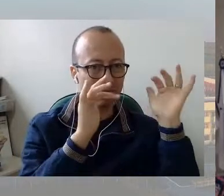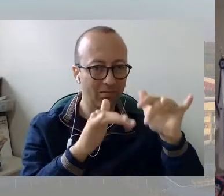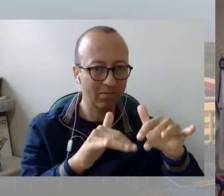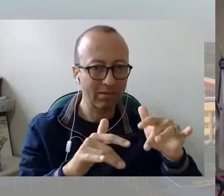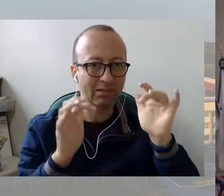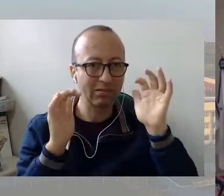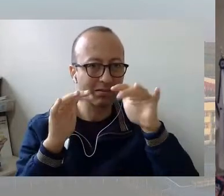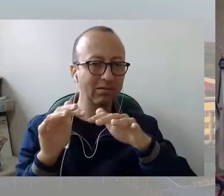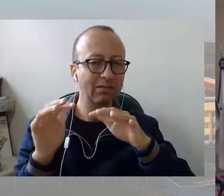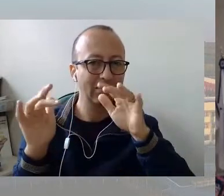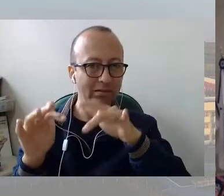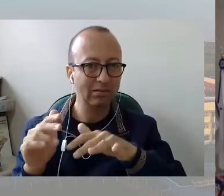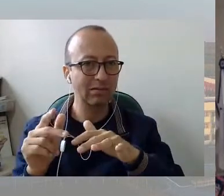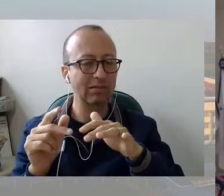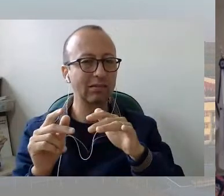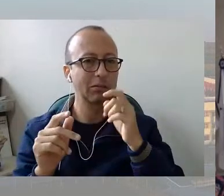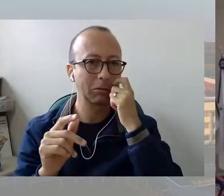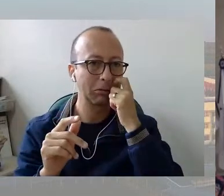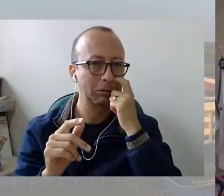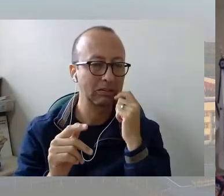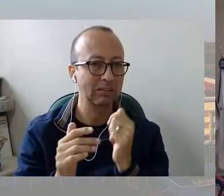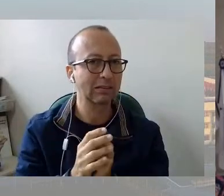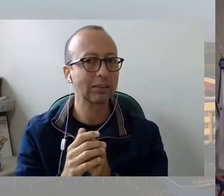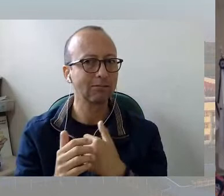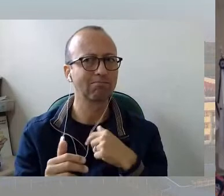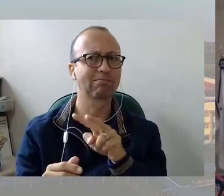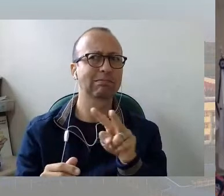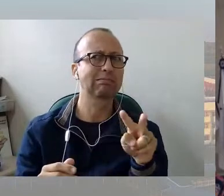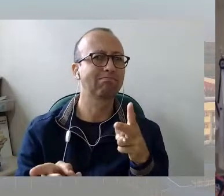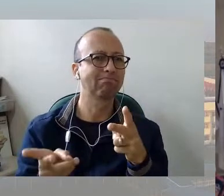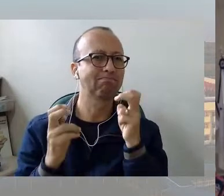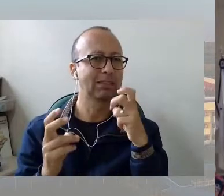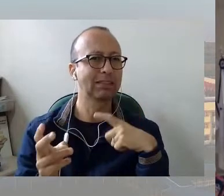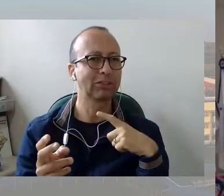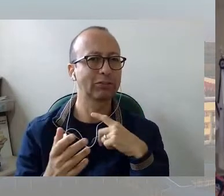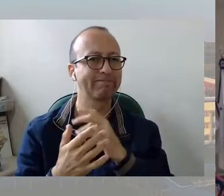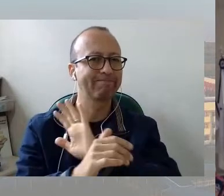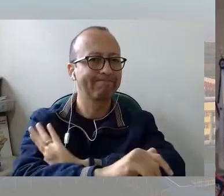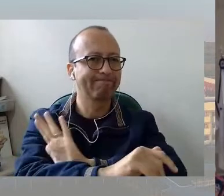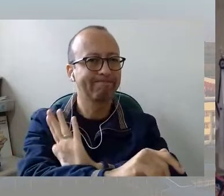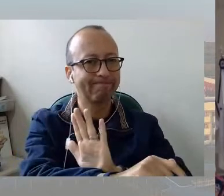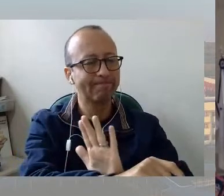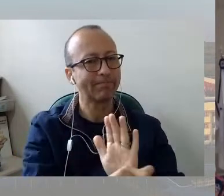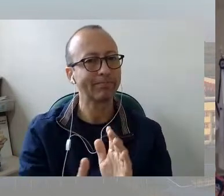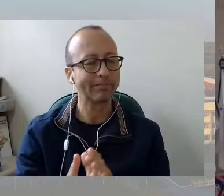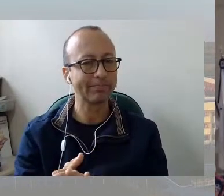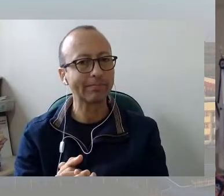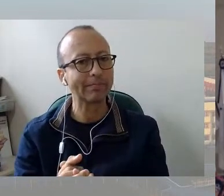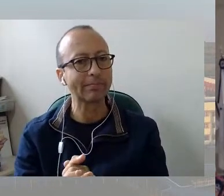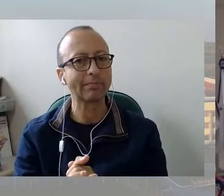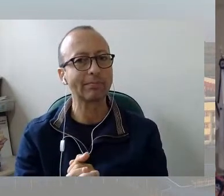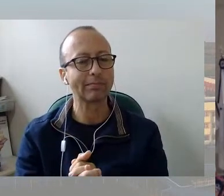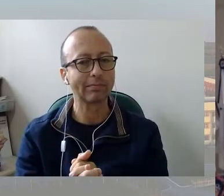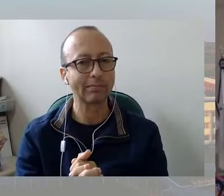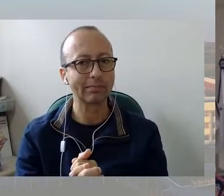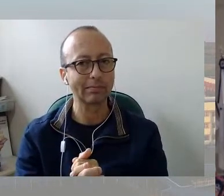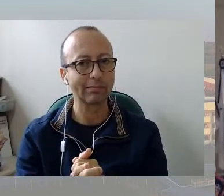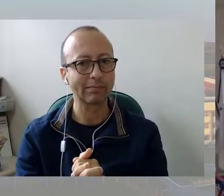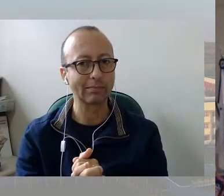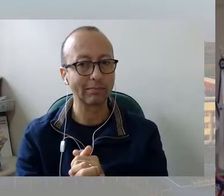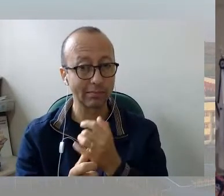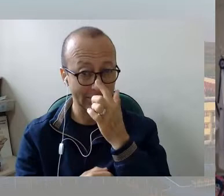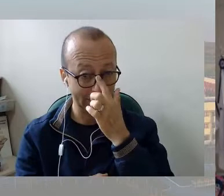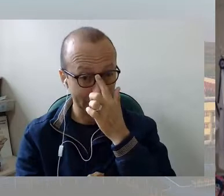aqui estiveram sentiram. Não assumir e assimilar naturalmente que a nota se refere a dores ou dissabores que